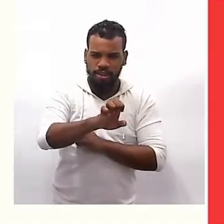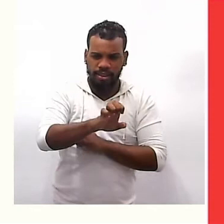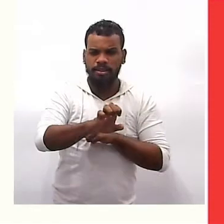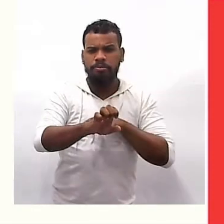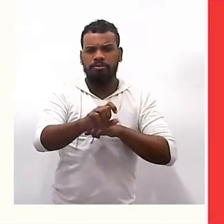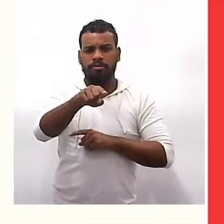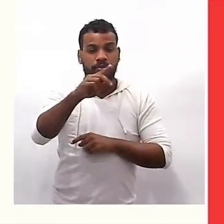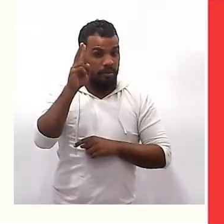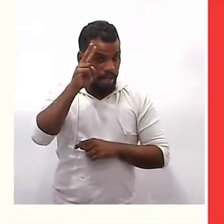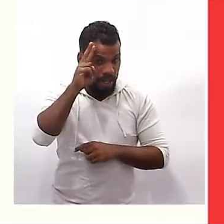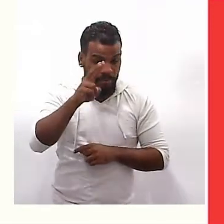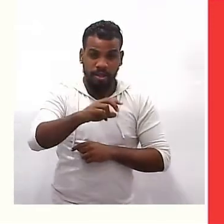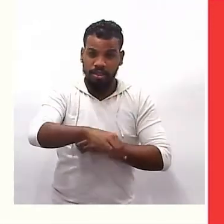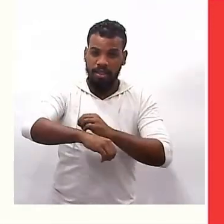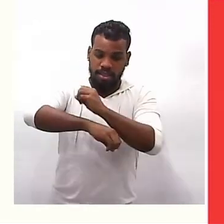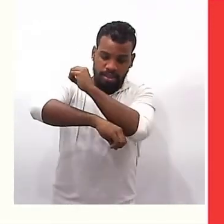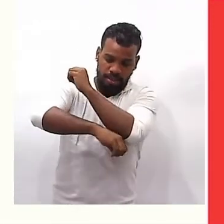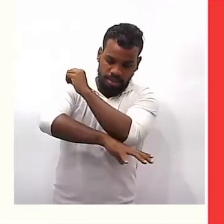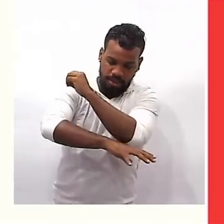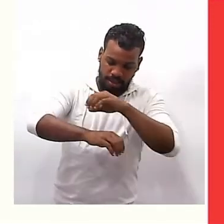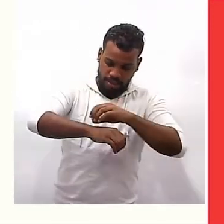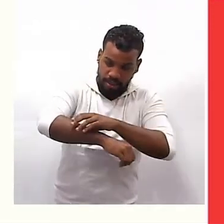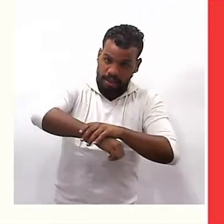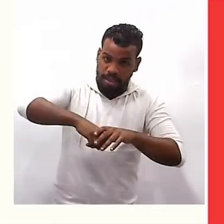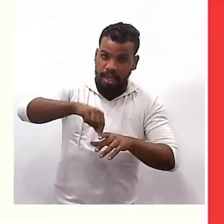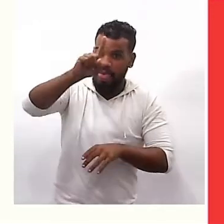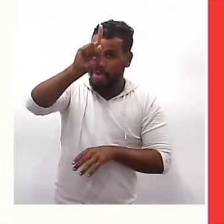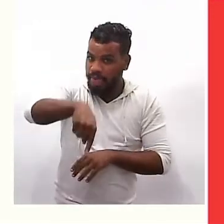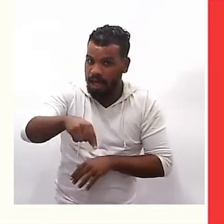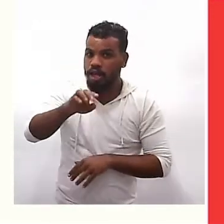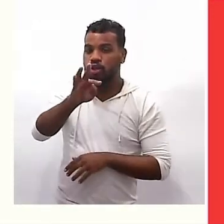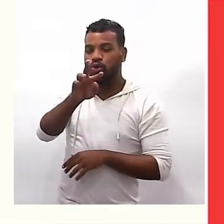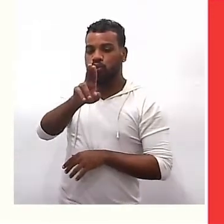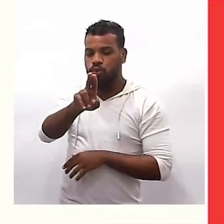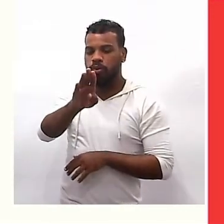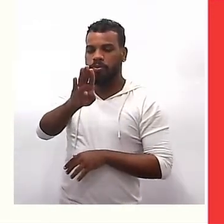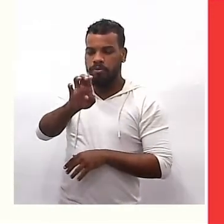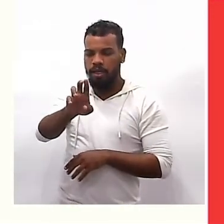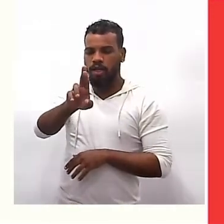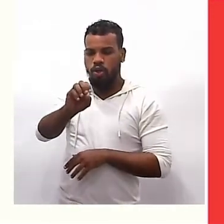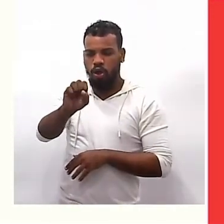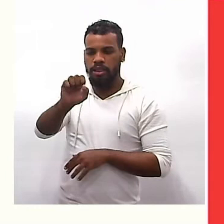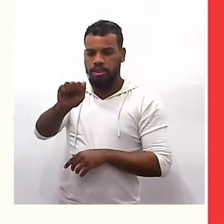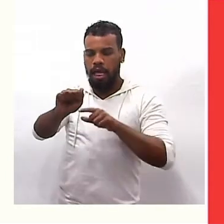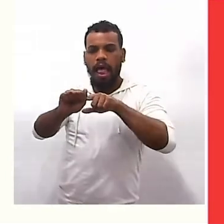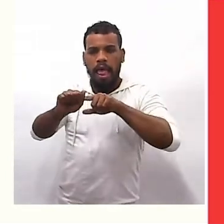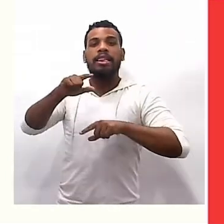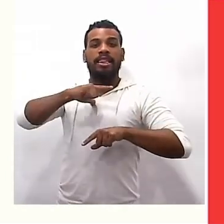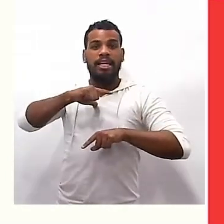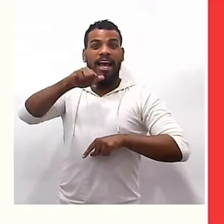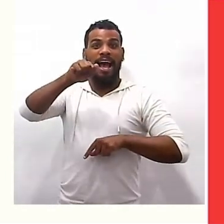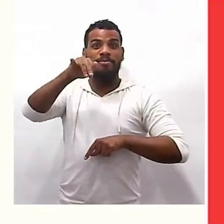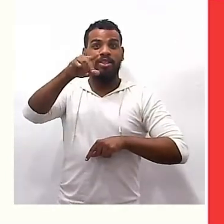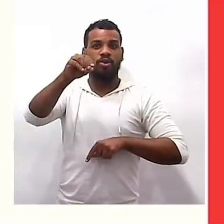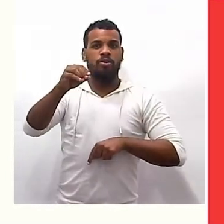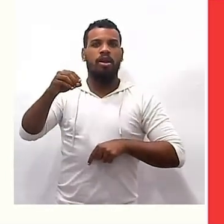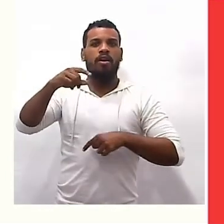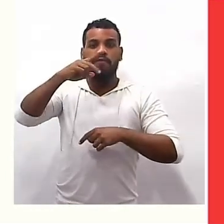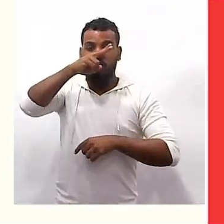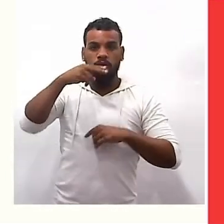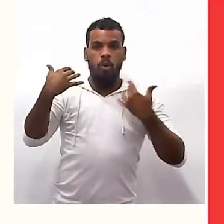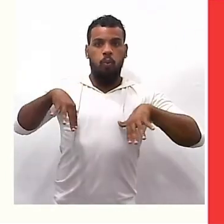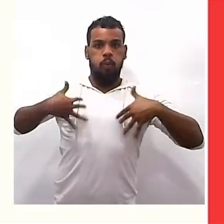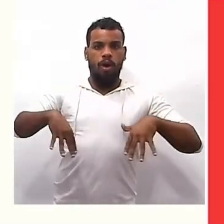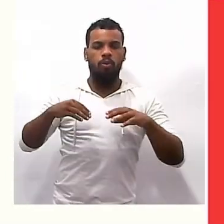que a mandioca é uma raiz tuberosa. Se é uma raiz tuberosa, ela vai guardar muito amido, ela não guarda celulose. Lembrem